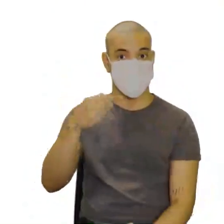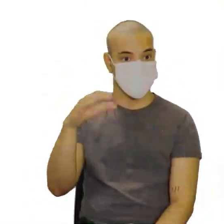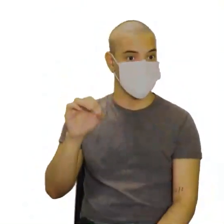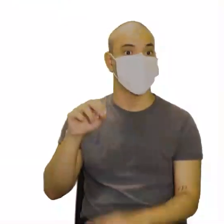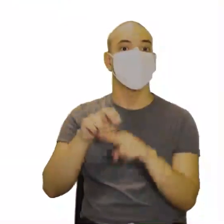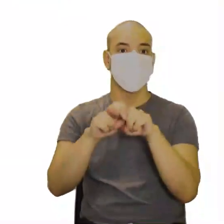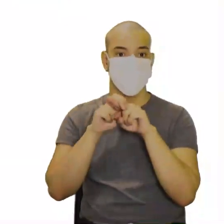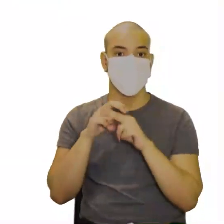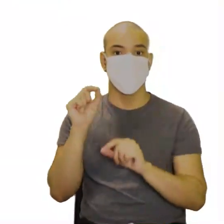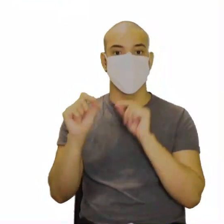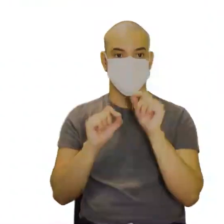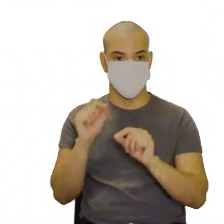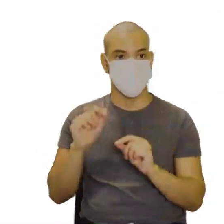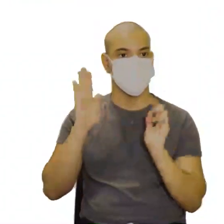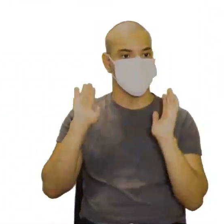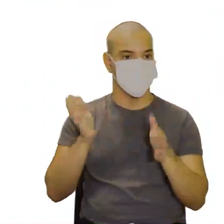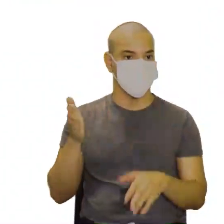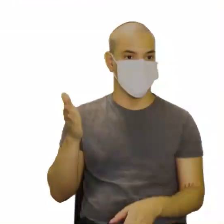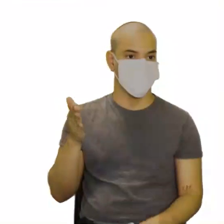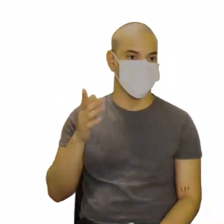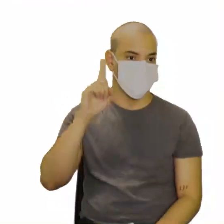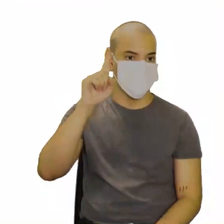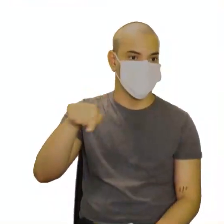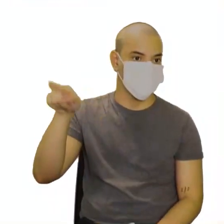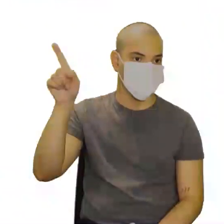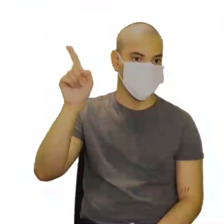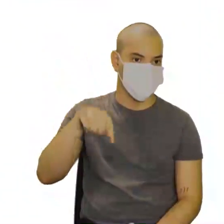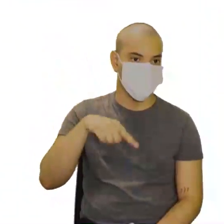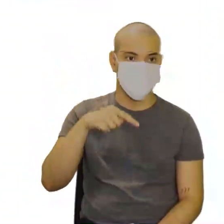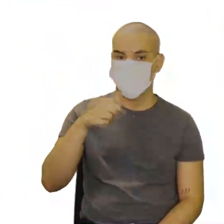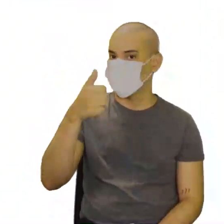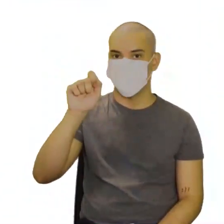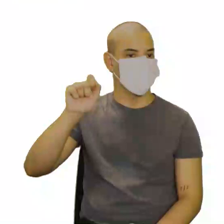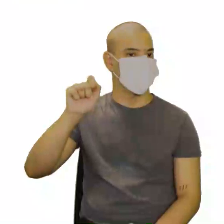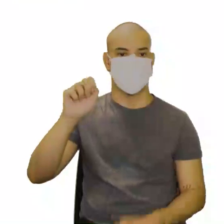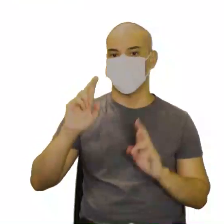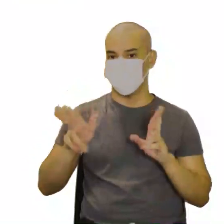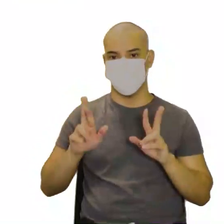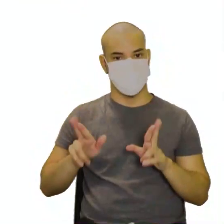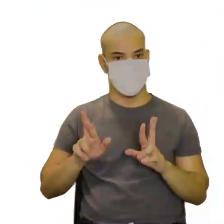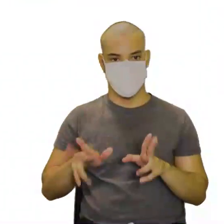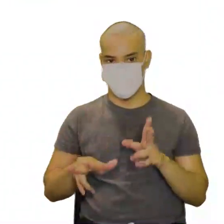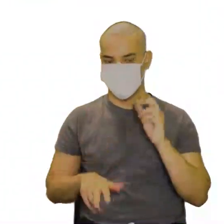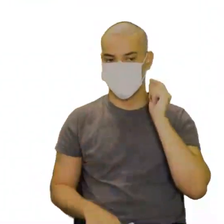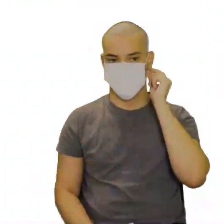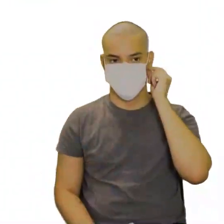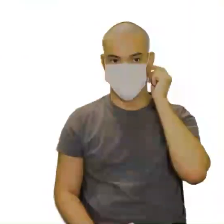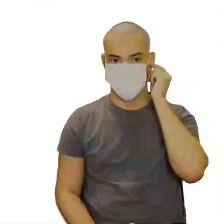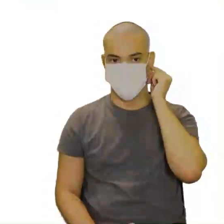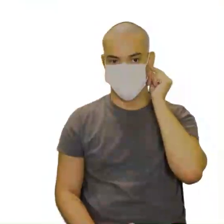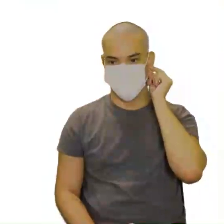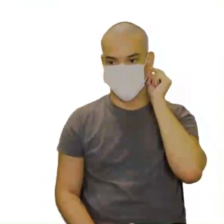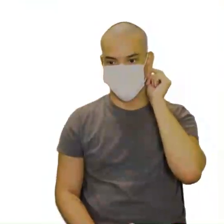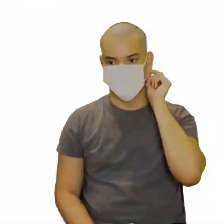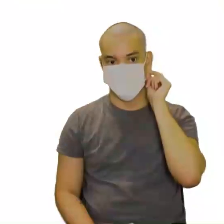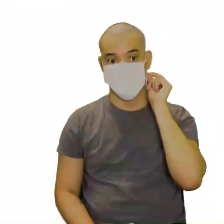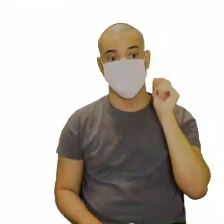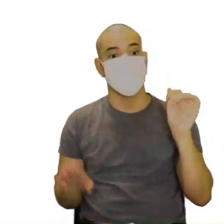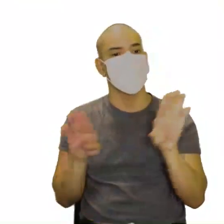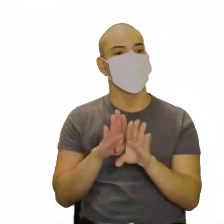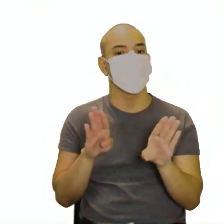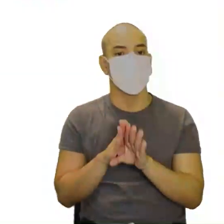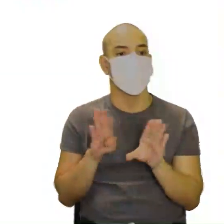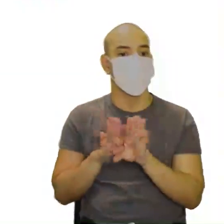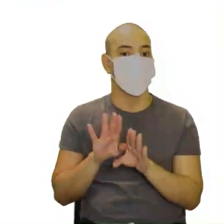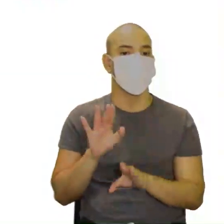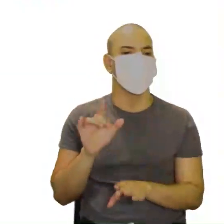Então, aí, dá para a gente descartar aqui, ó, a letra A, certo? E aqui também, olha só, o que ficou